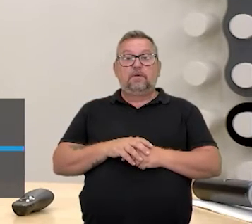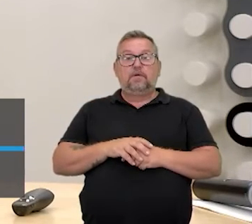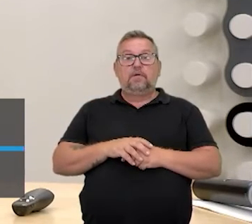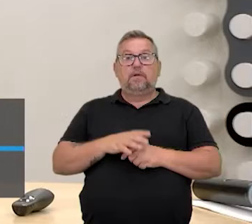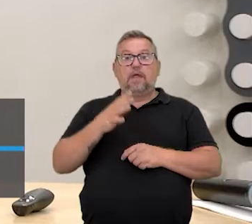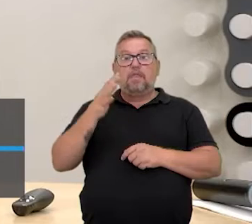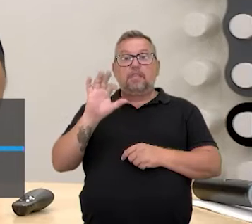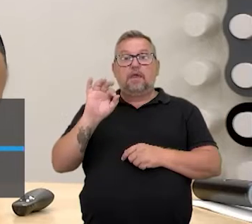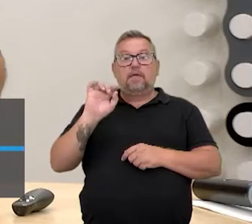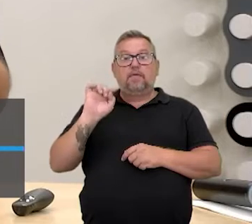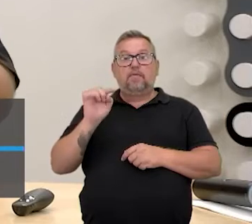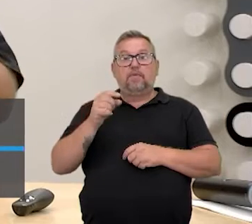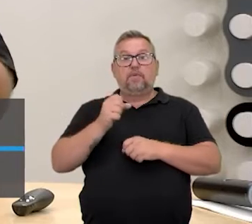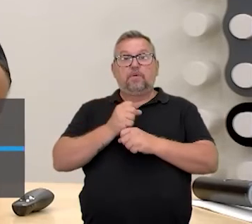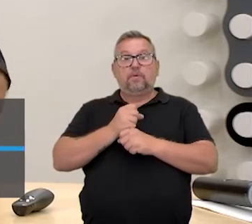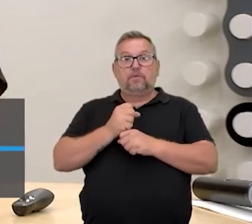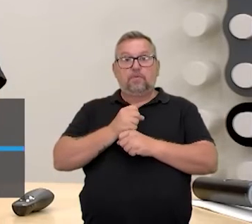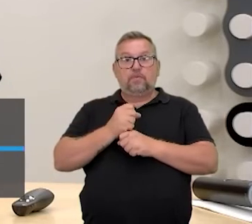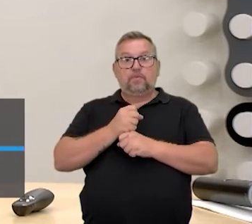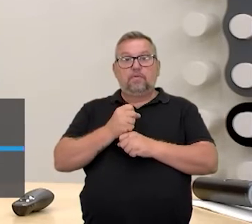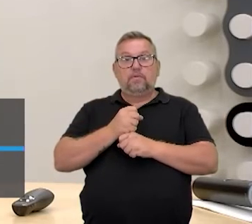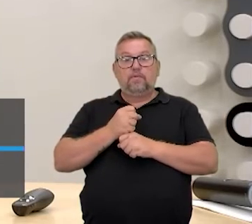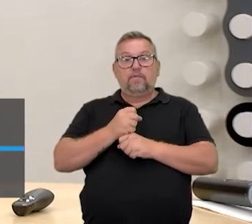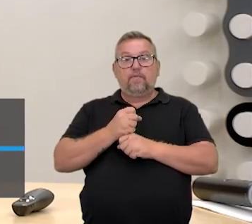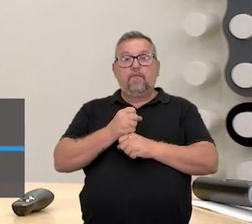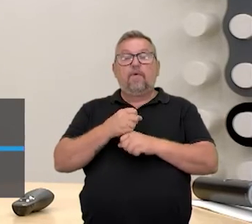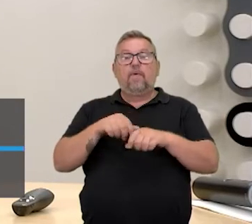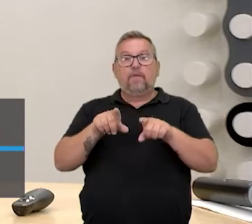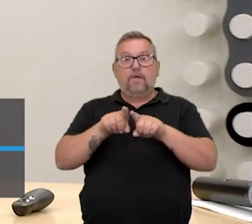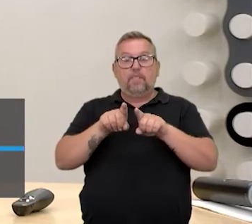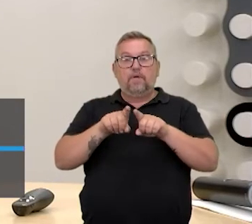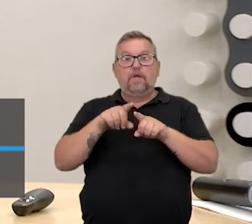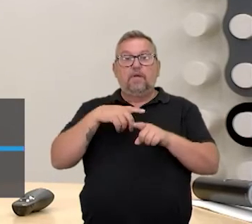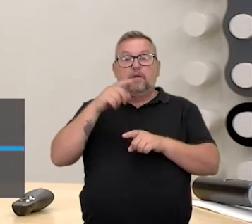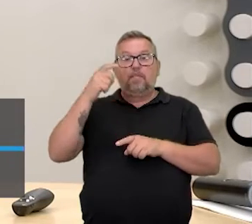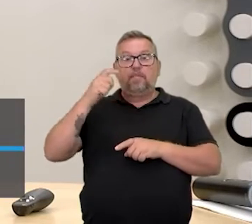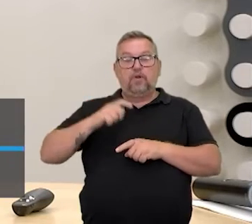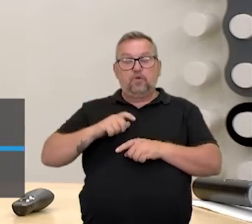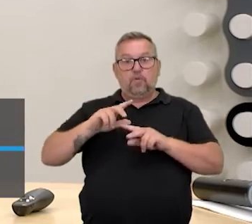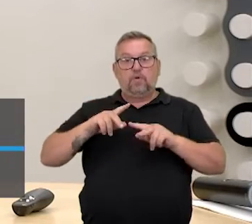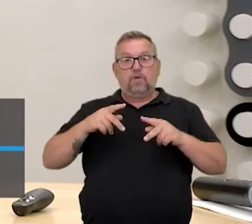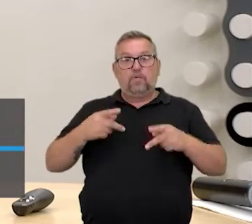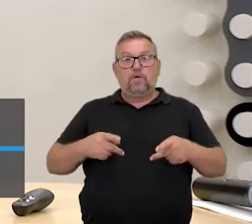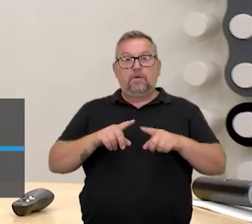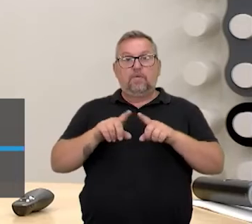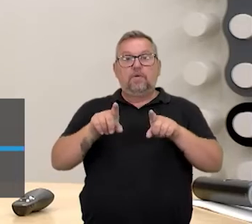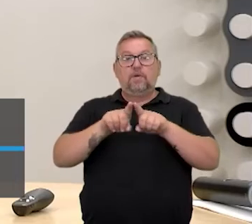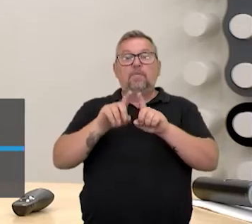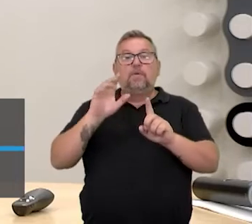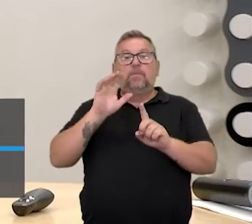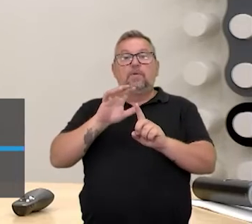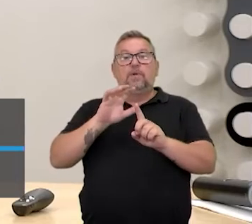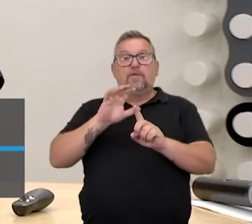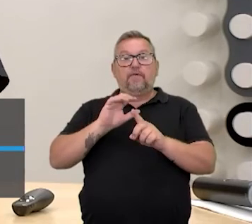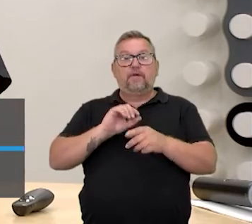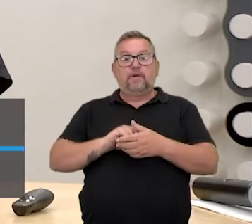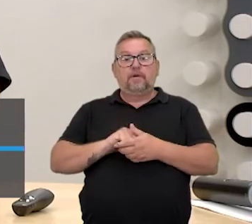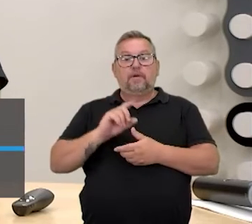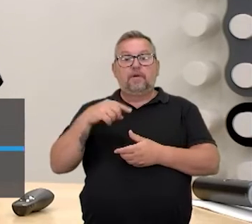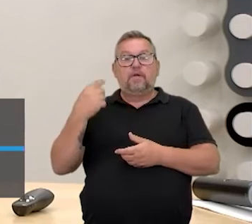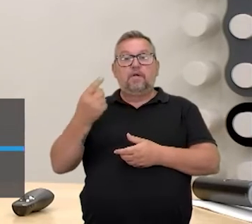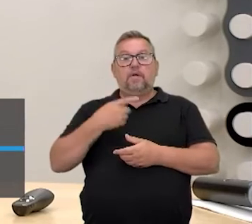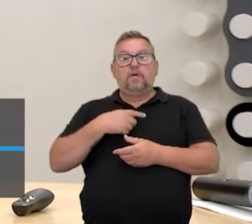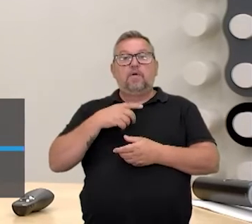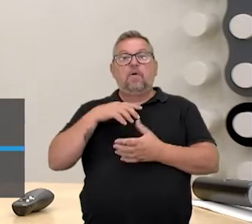mil anos, né? É o processo até de sedentarização do ser humano, né? Como ele interfere, né, no